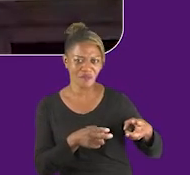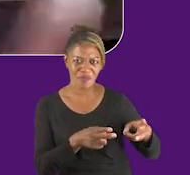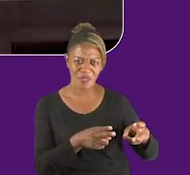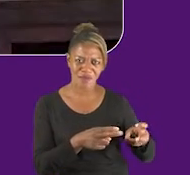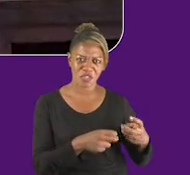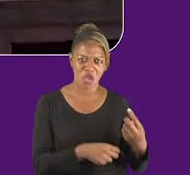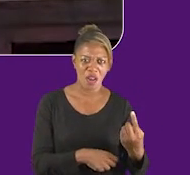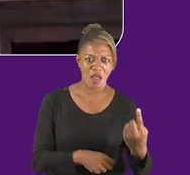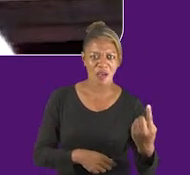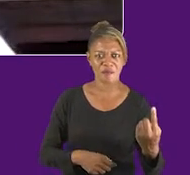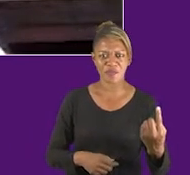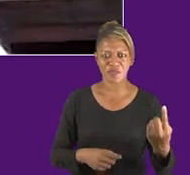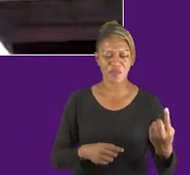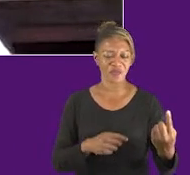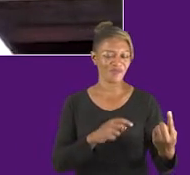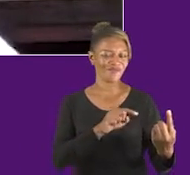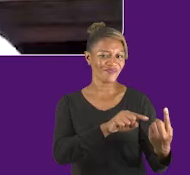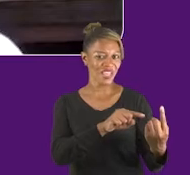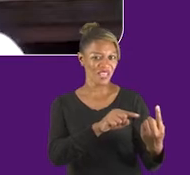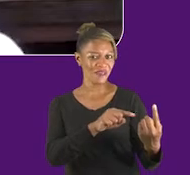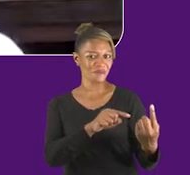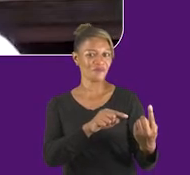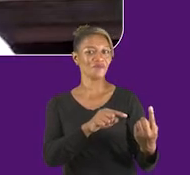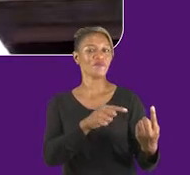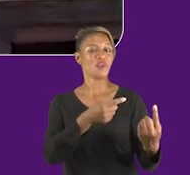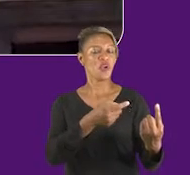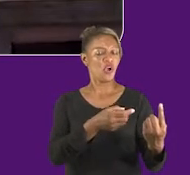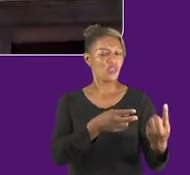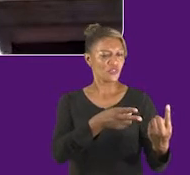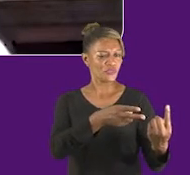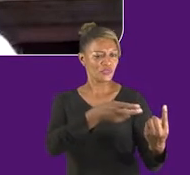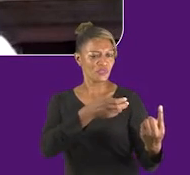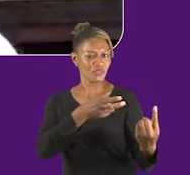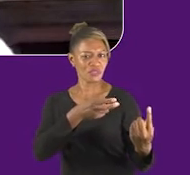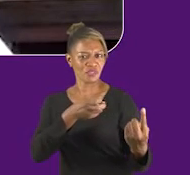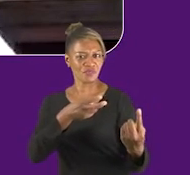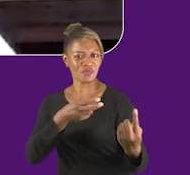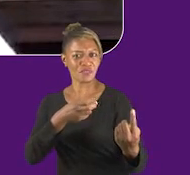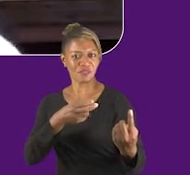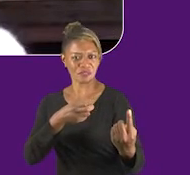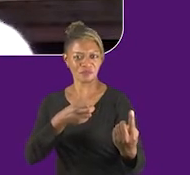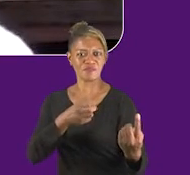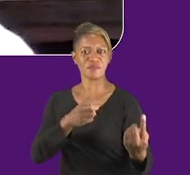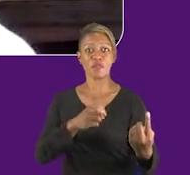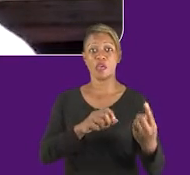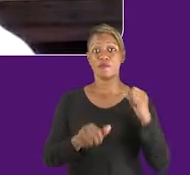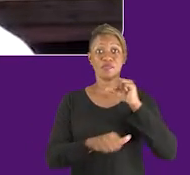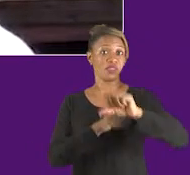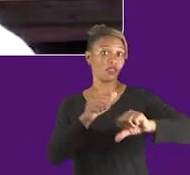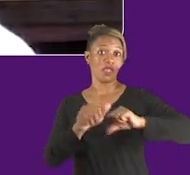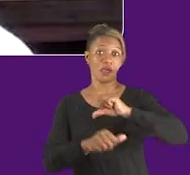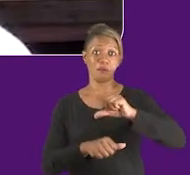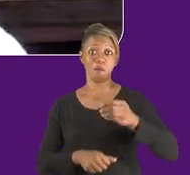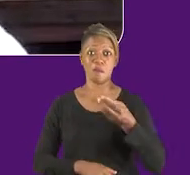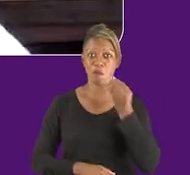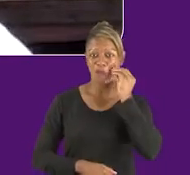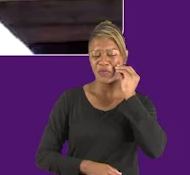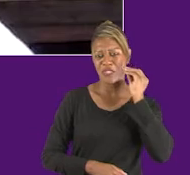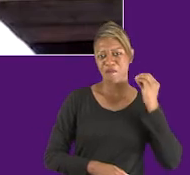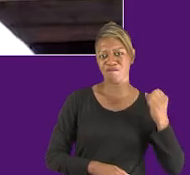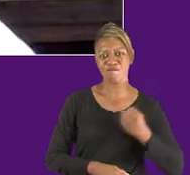escutar a gente tem que deixar de lado digamos assim os nossos conceitos os nossos preconceitos exatamente para